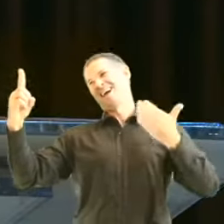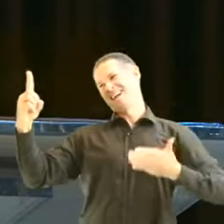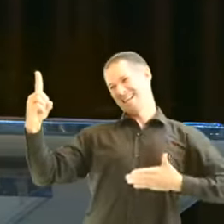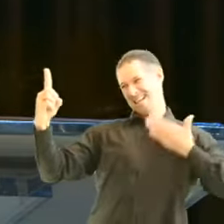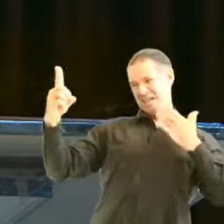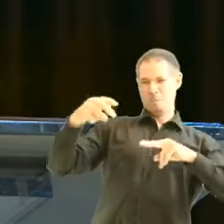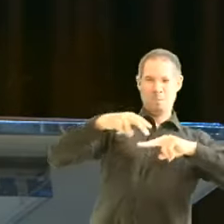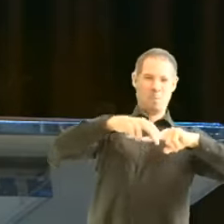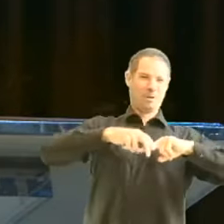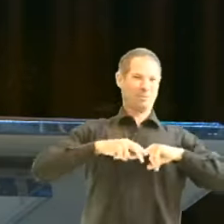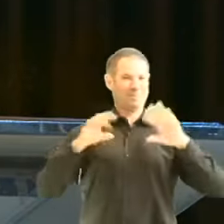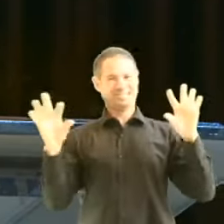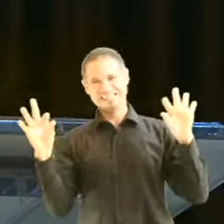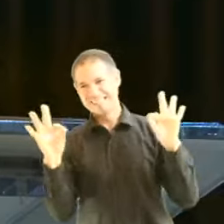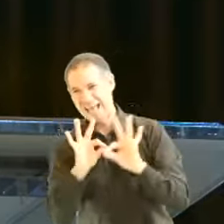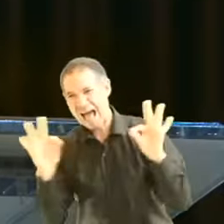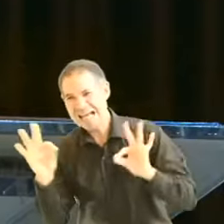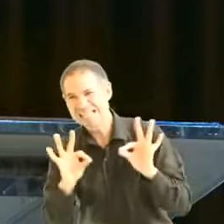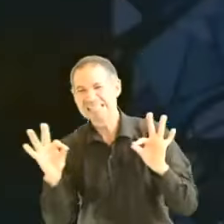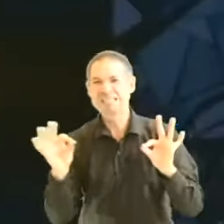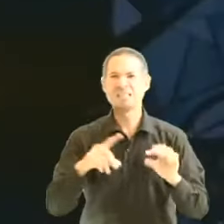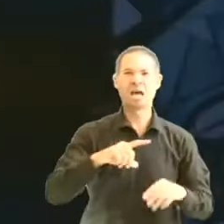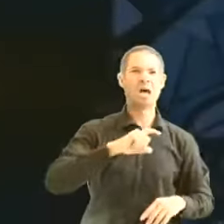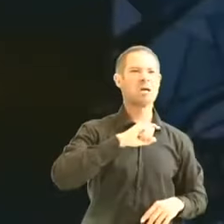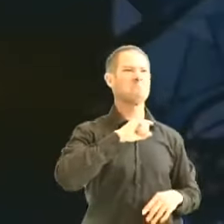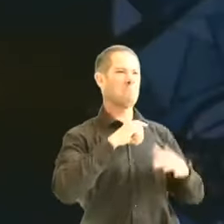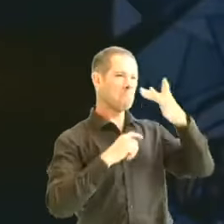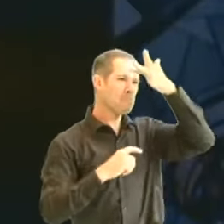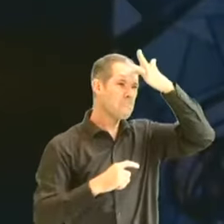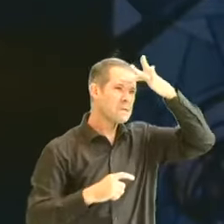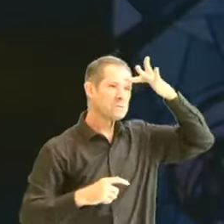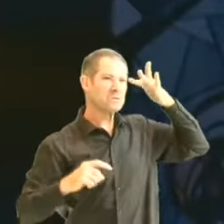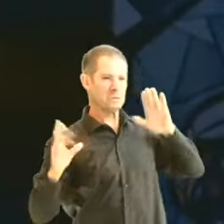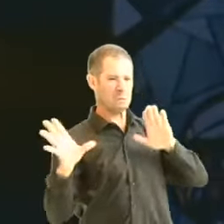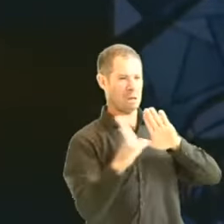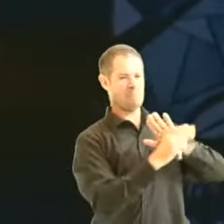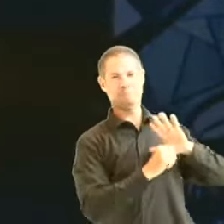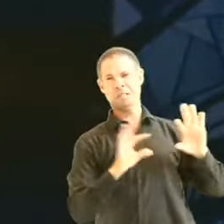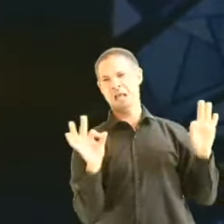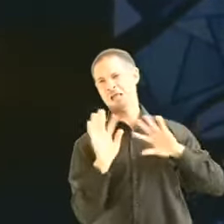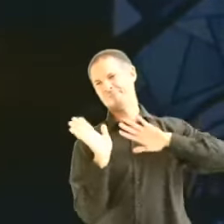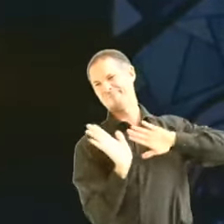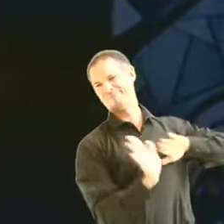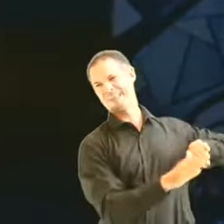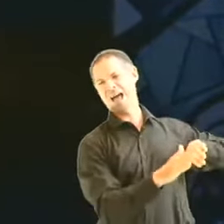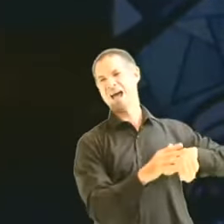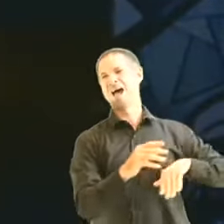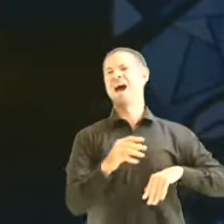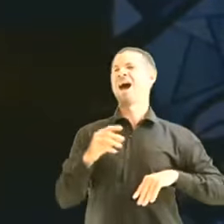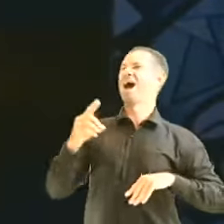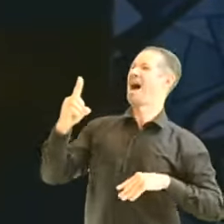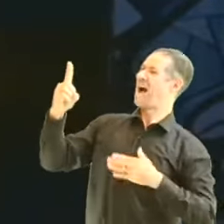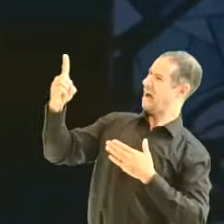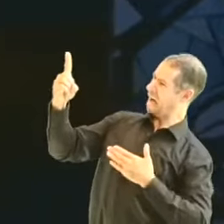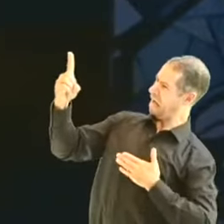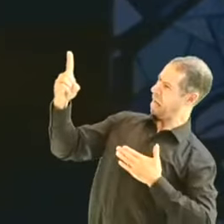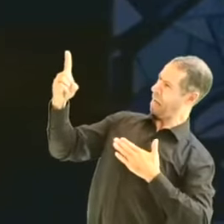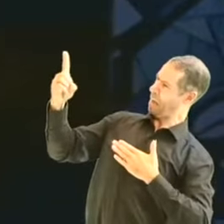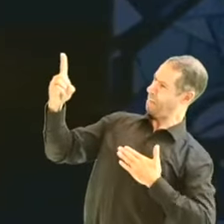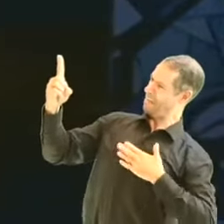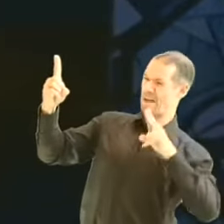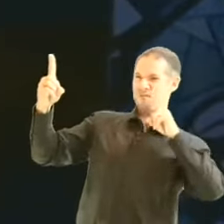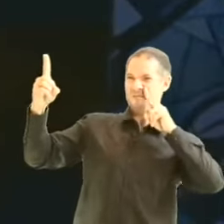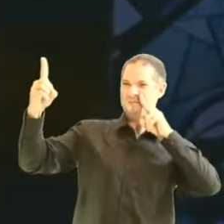isso nada, nem ninguém poderá roubá-la. E eu farei do Senhor a minha